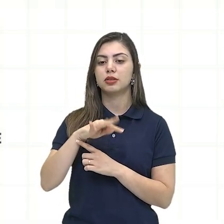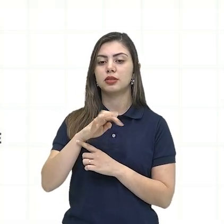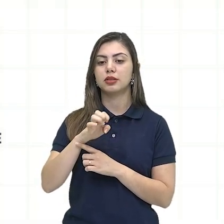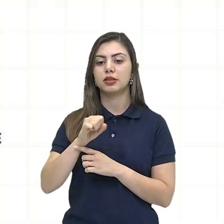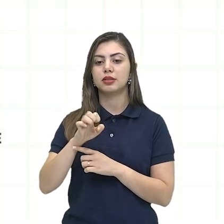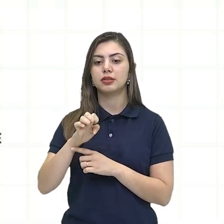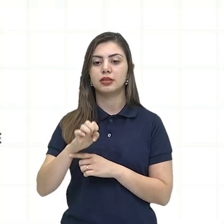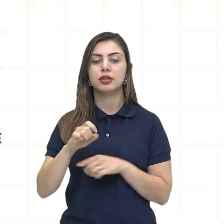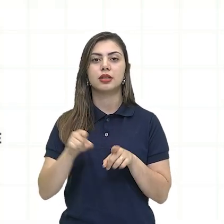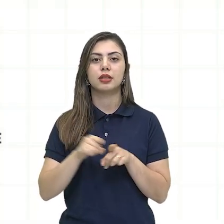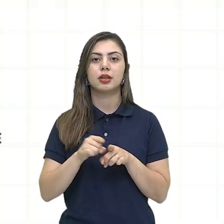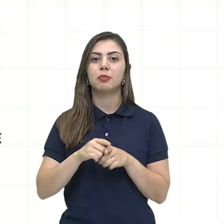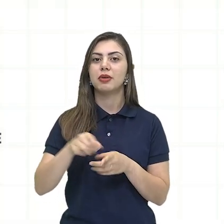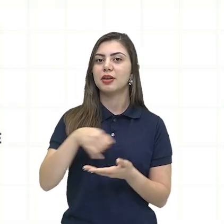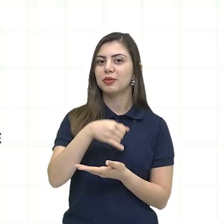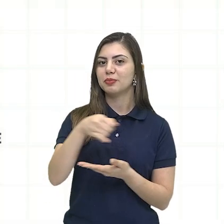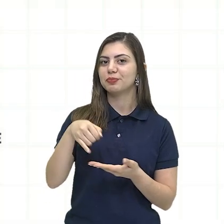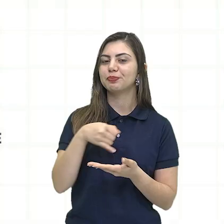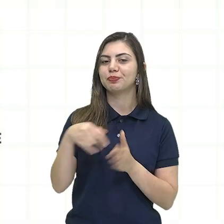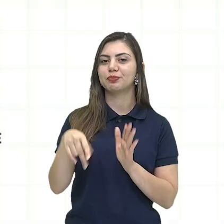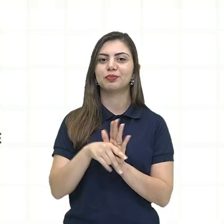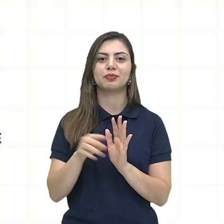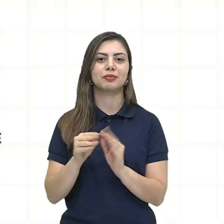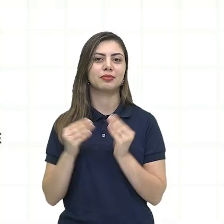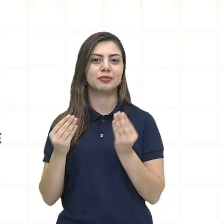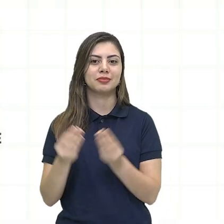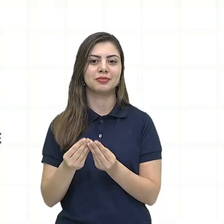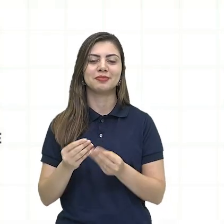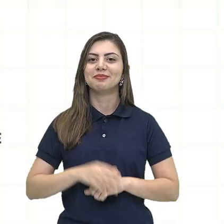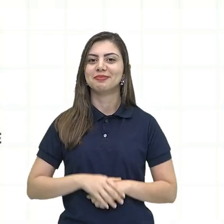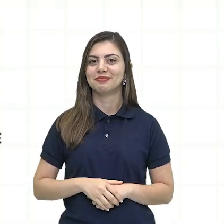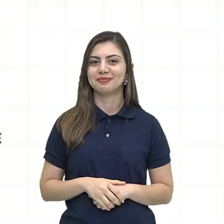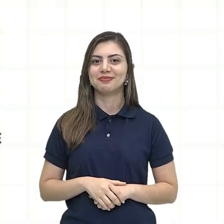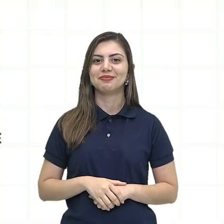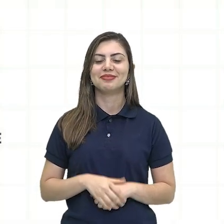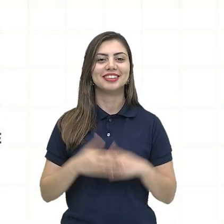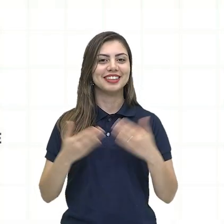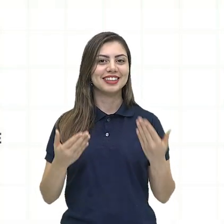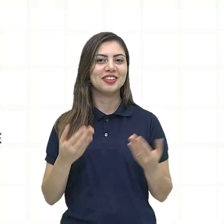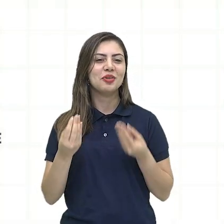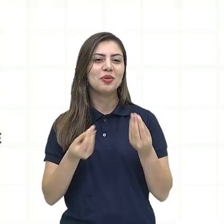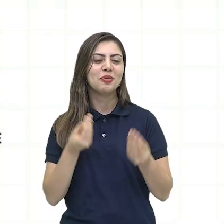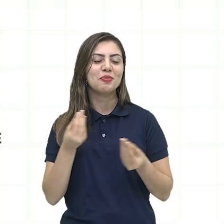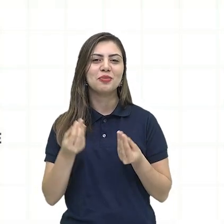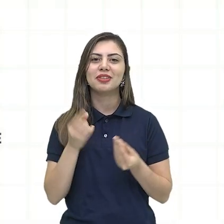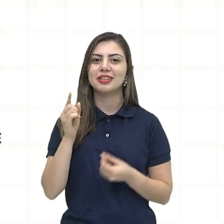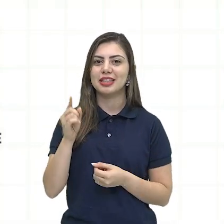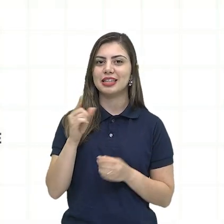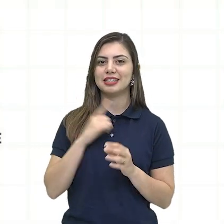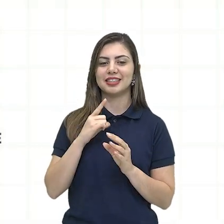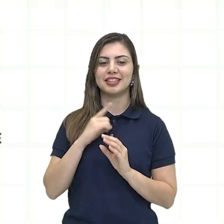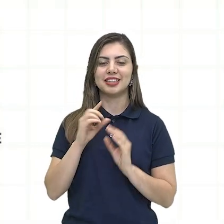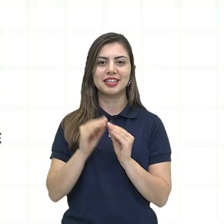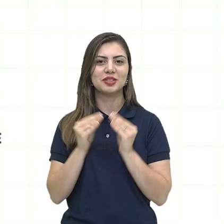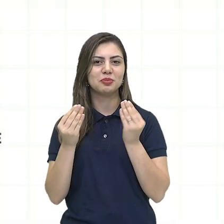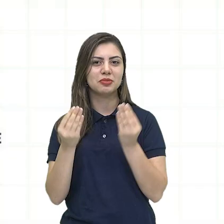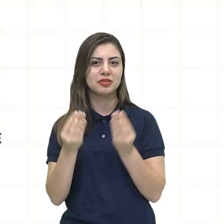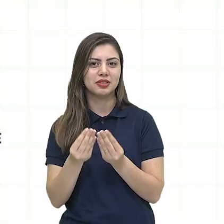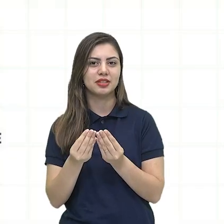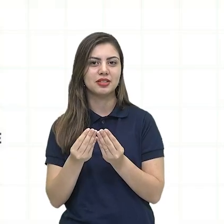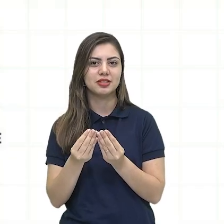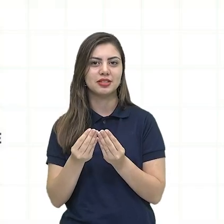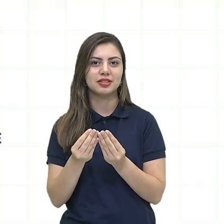de pirólise, certo? Então, você vai guardar que a pirólise, deixa a